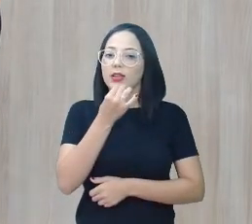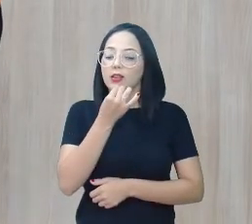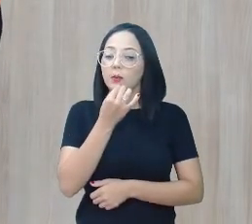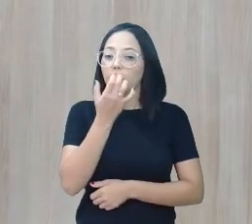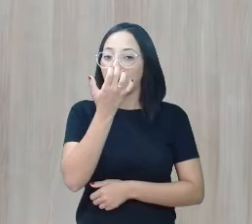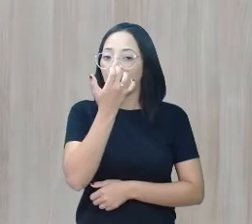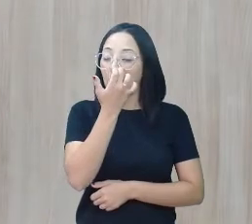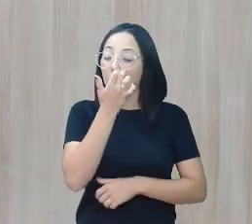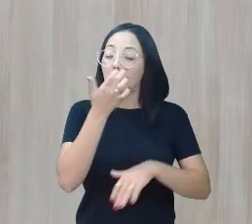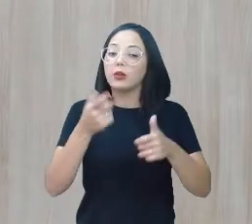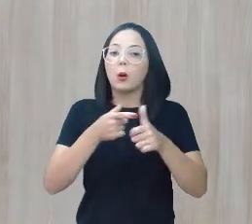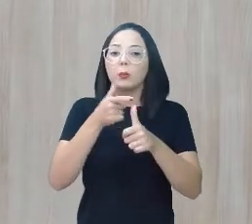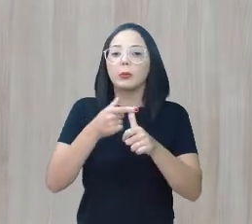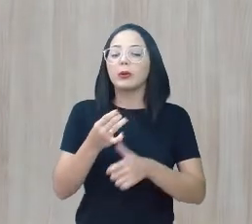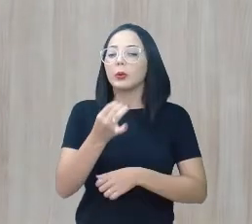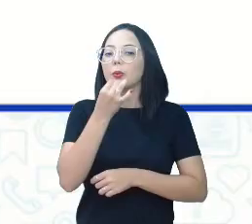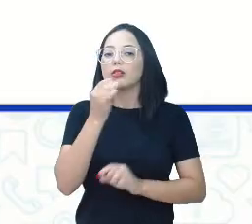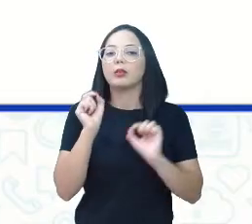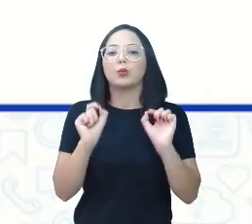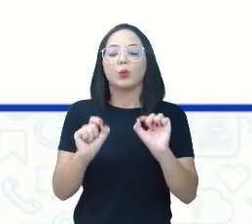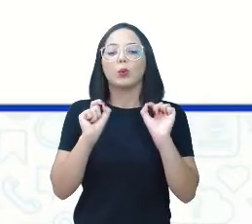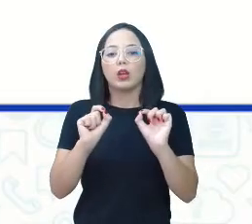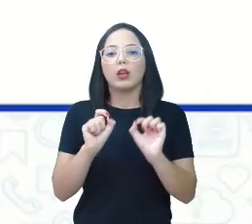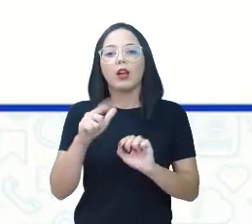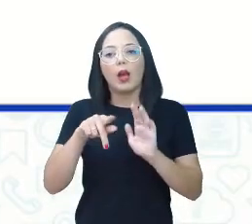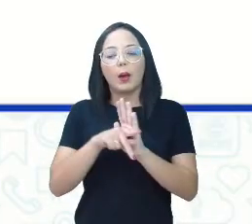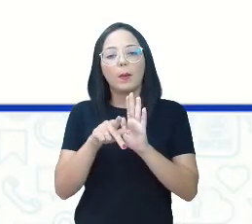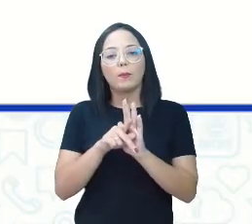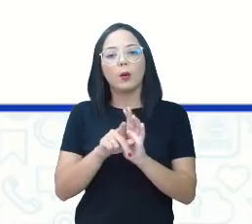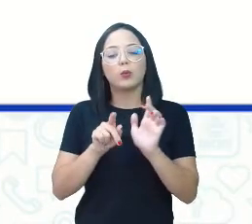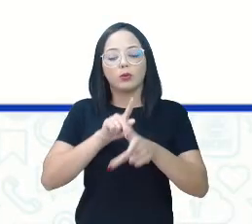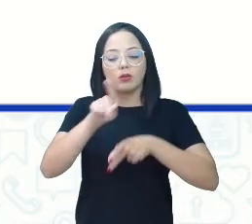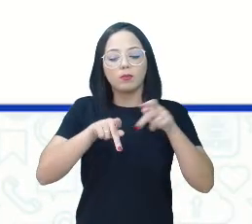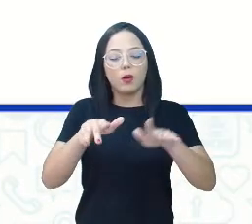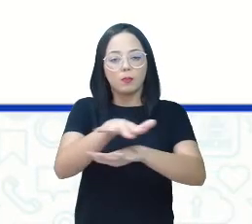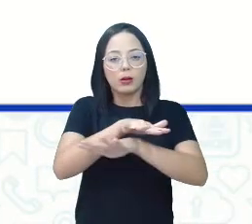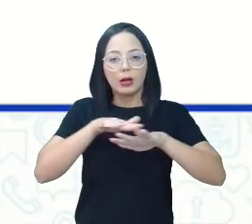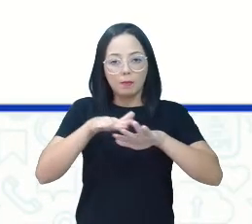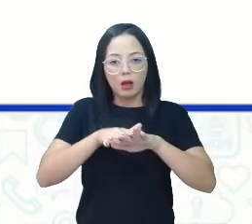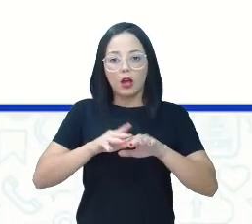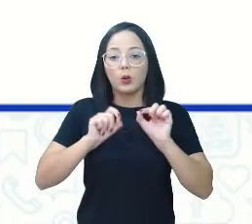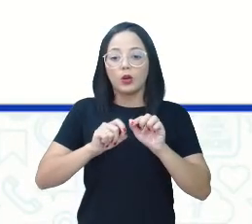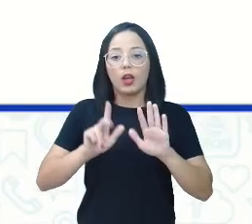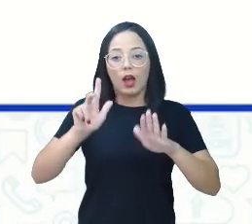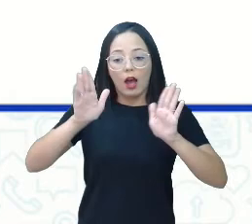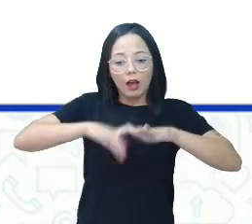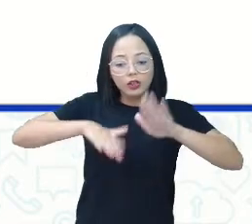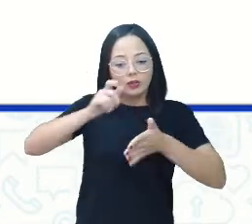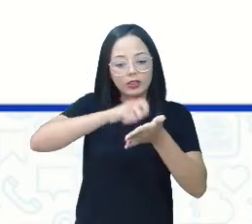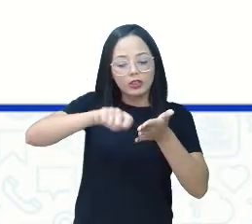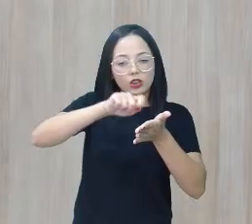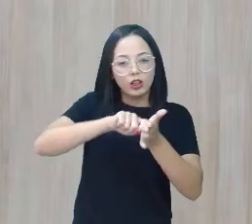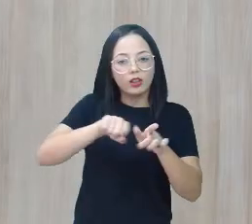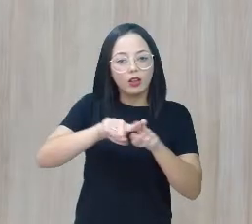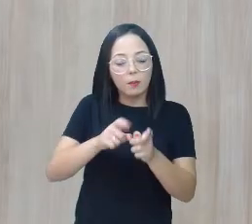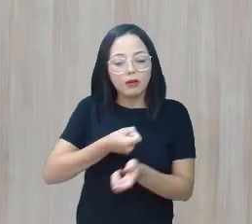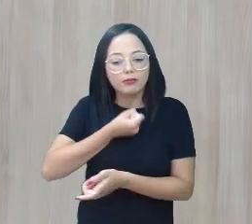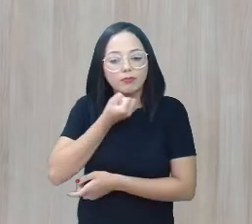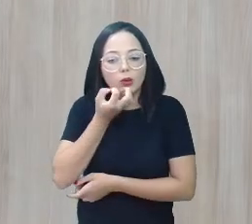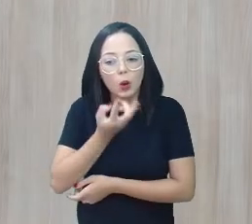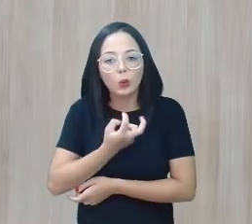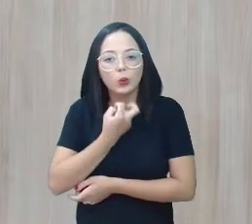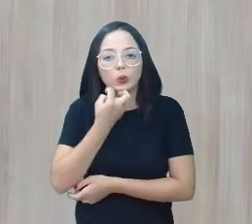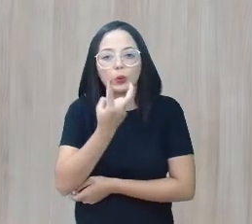este primeiro exemplo é a norma popular, que muitas vezes é escrito e é pronunciado. Quando